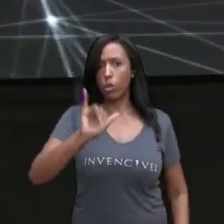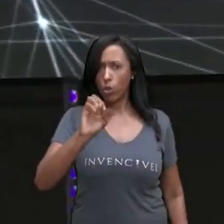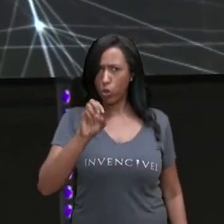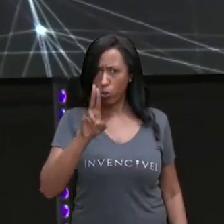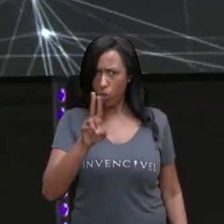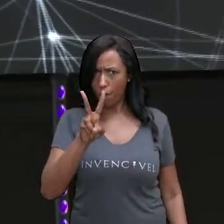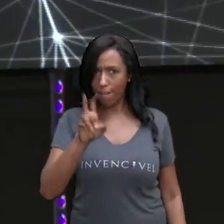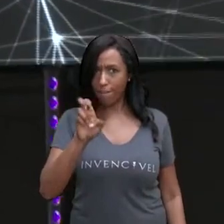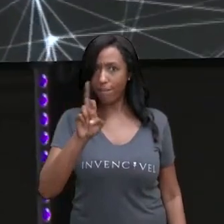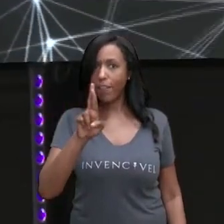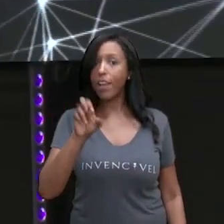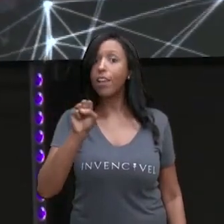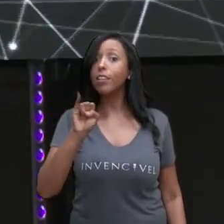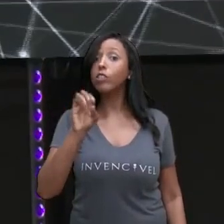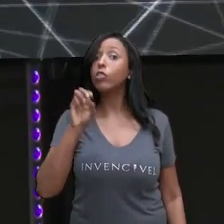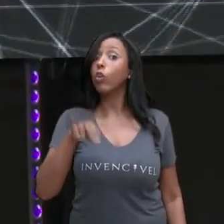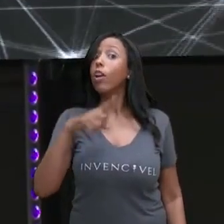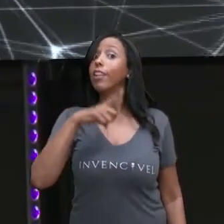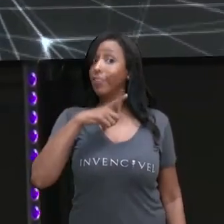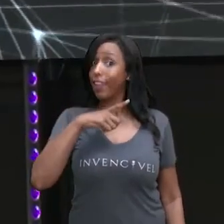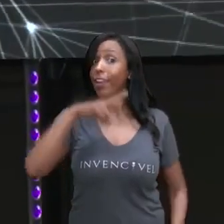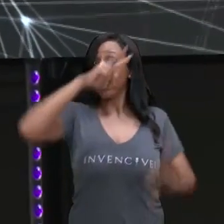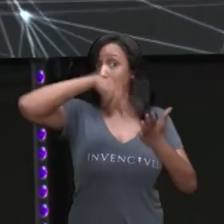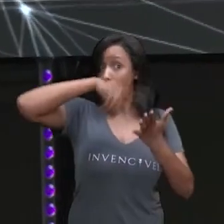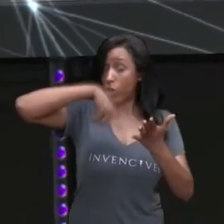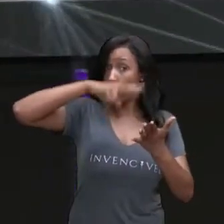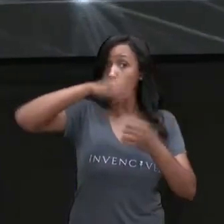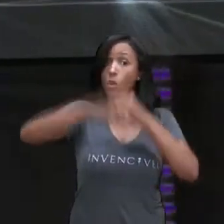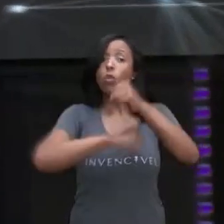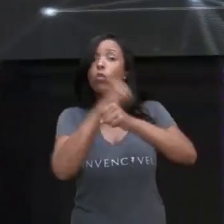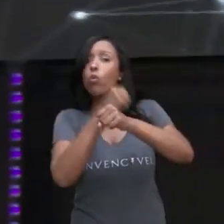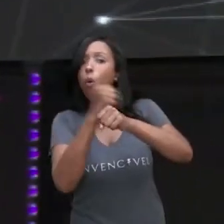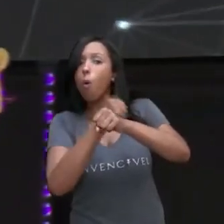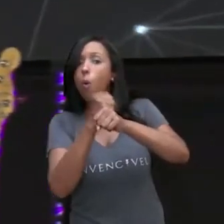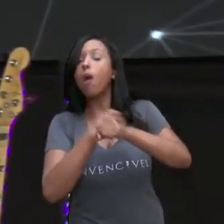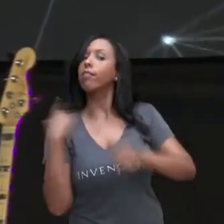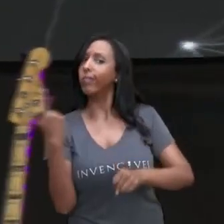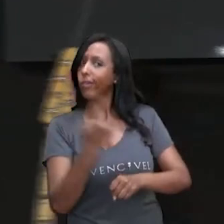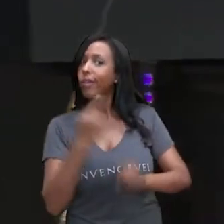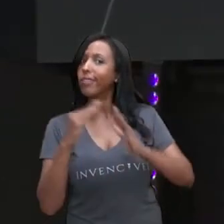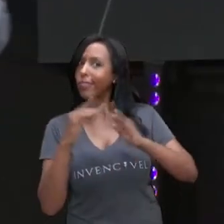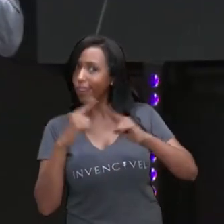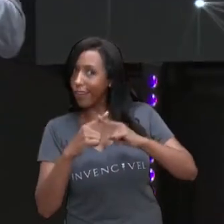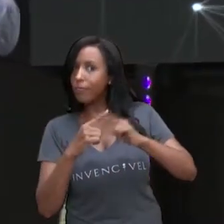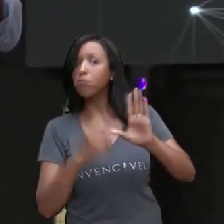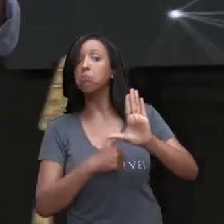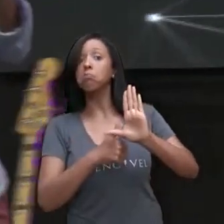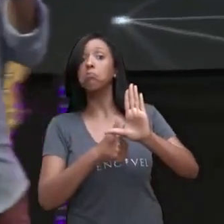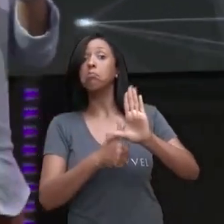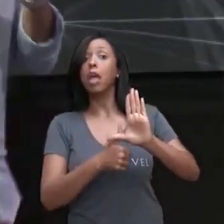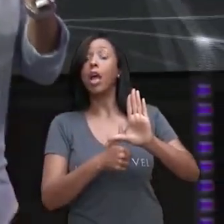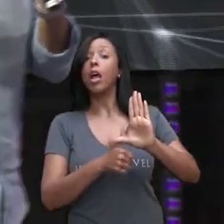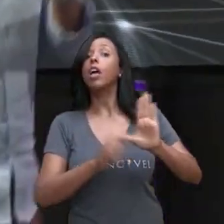uma versão nossa lá, tem uma versão de leitura bíblica do ano inteiro da nossa igreja lá na YouVersion, só essa versão